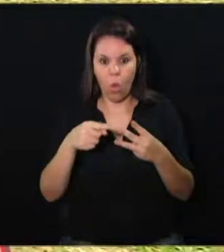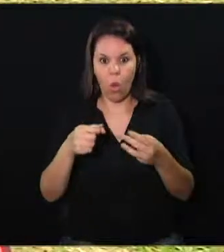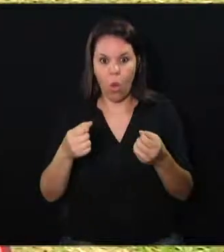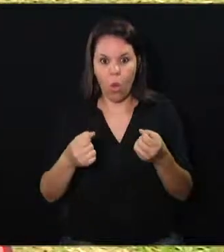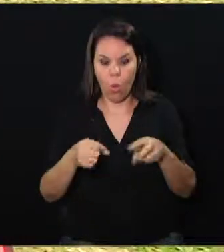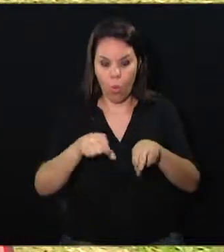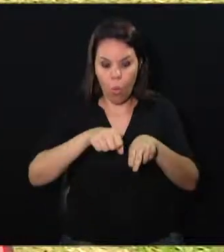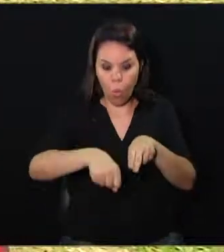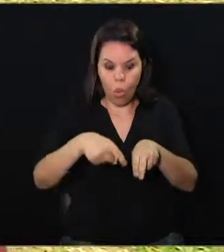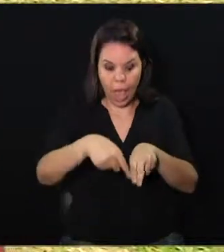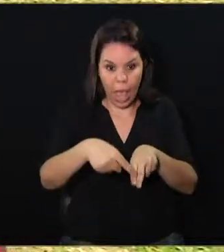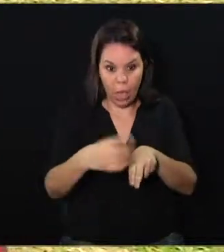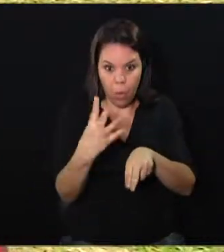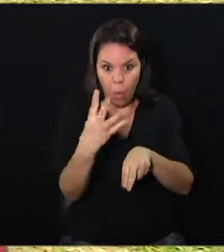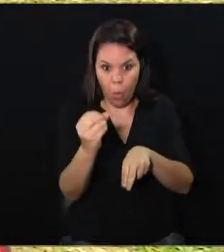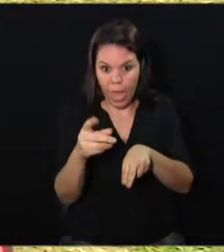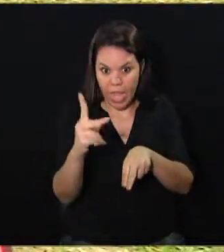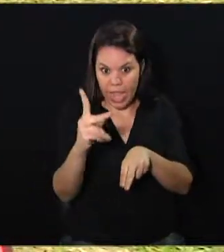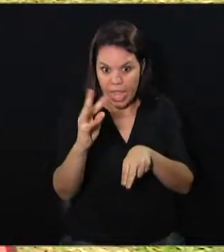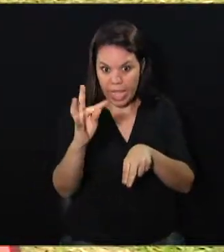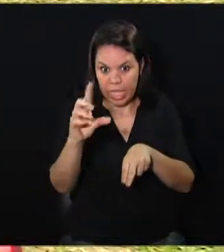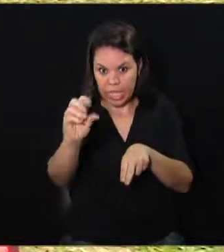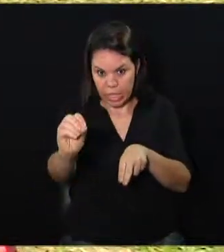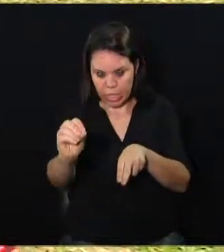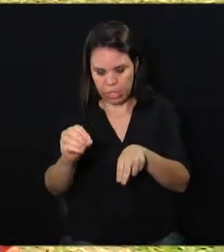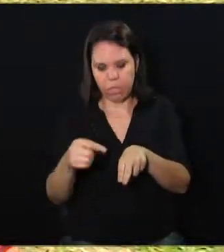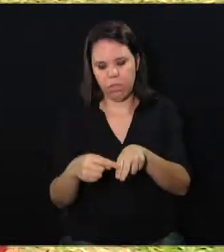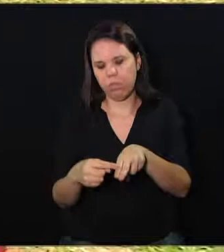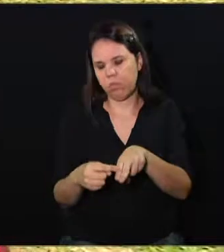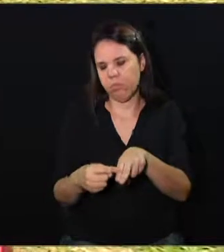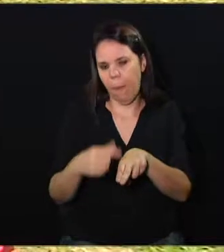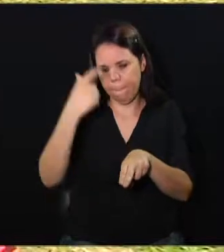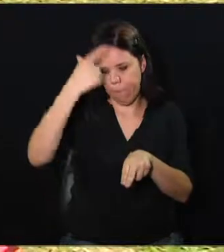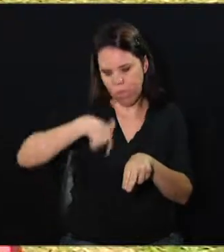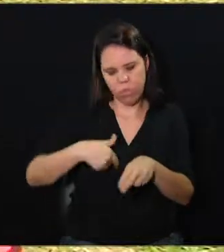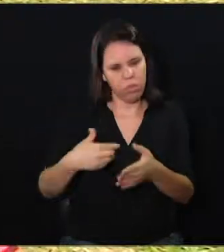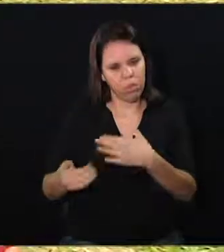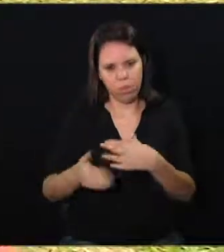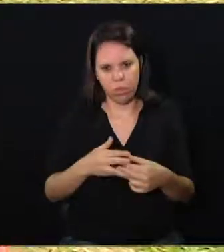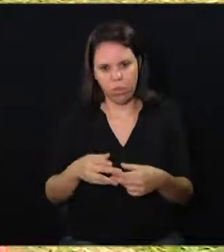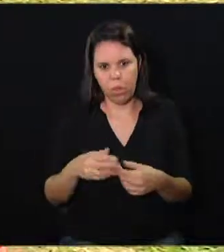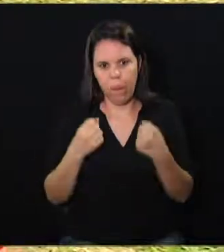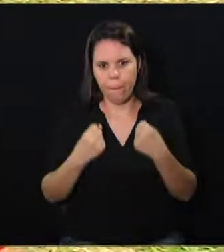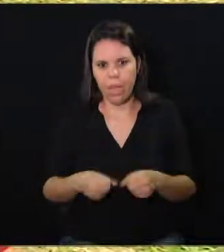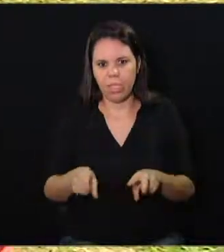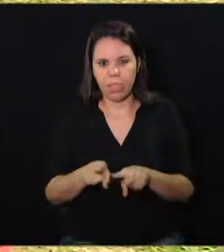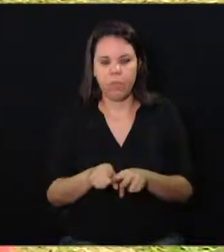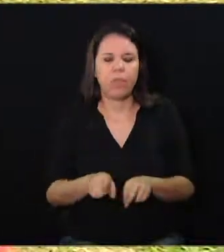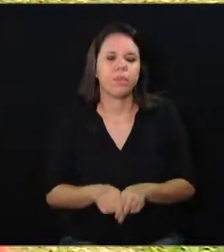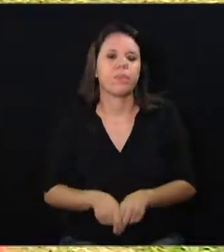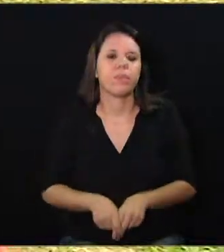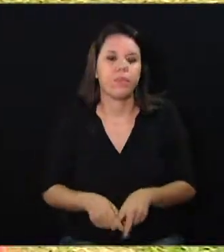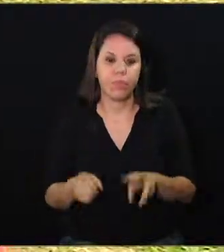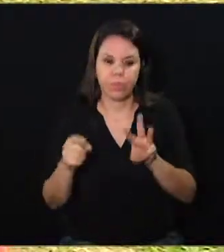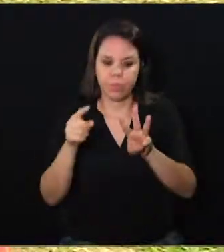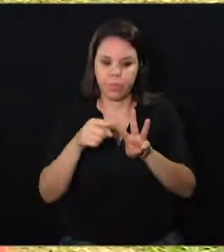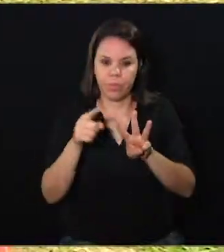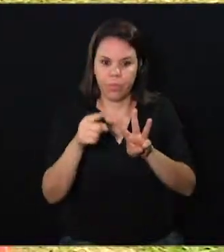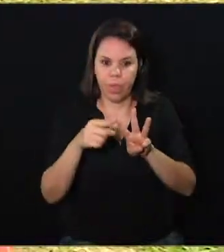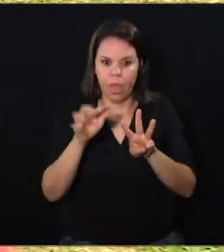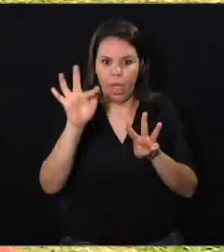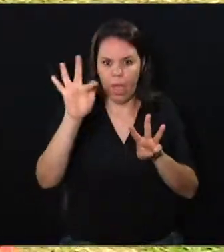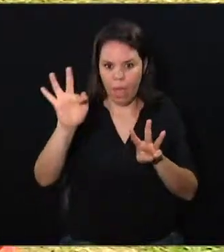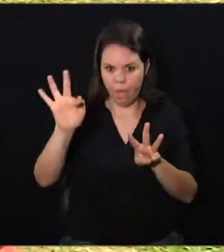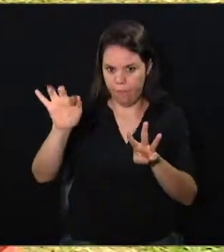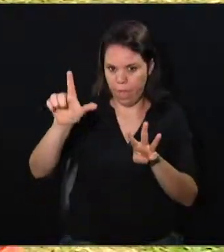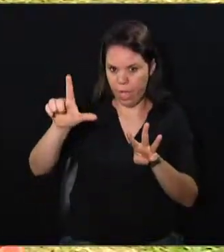O carrinho pesa, tá? O peso do piloto é indiferente. Essa a gente chama de speed porque tem uma medida específica no rolamento. E tem a FLX. A